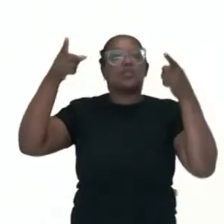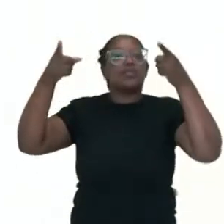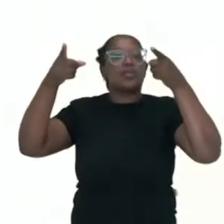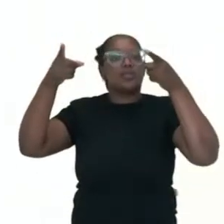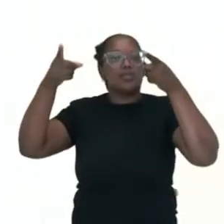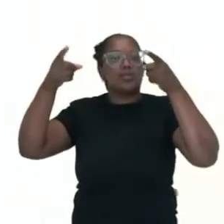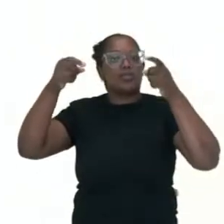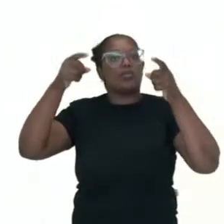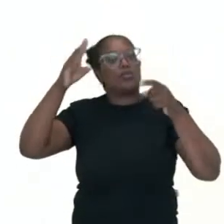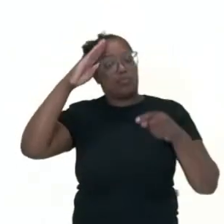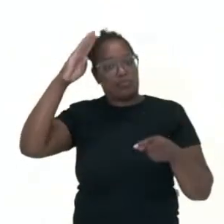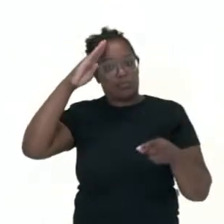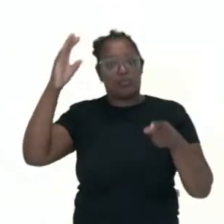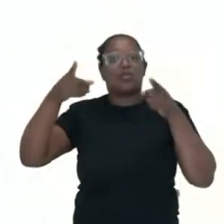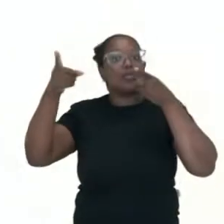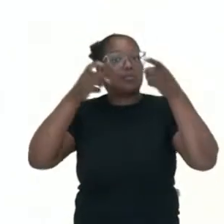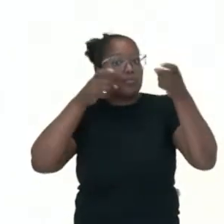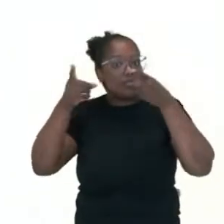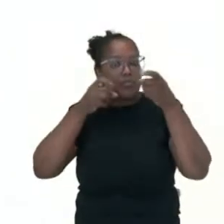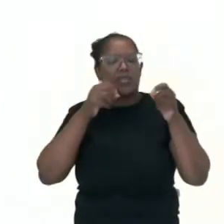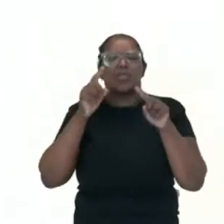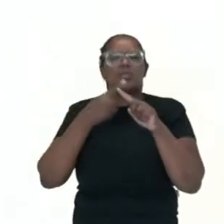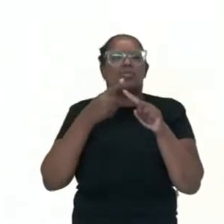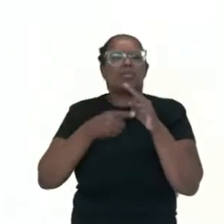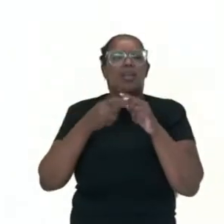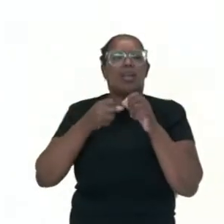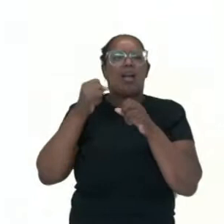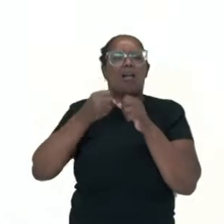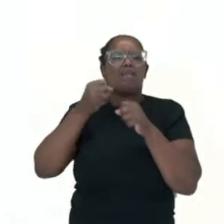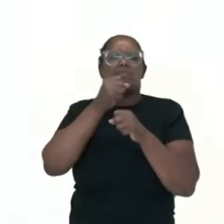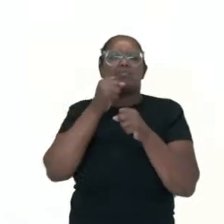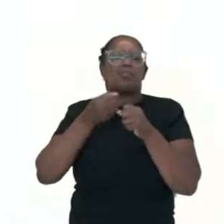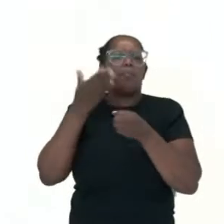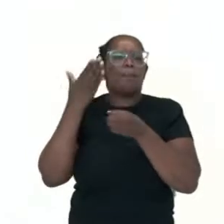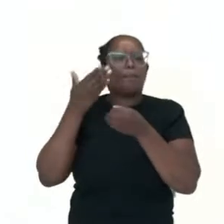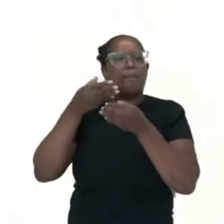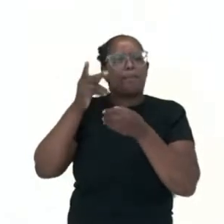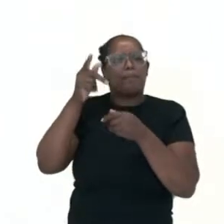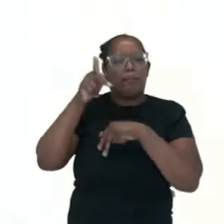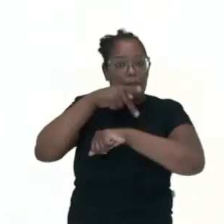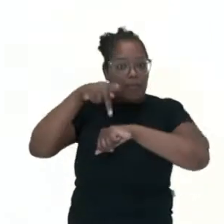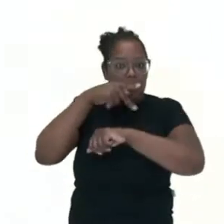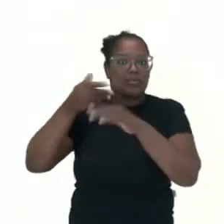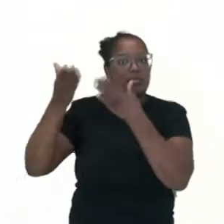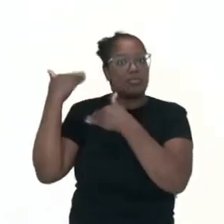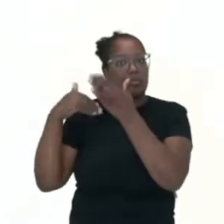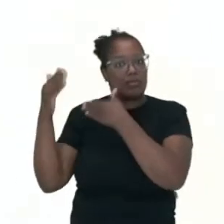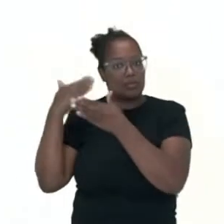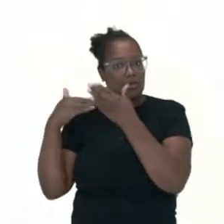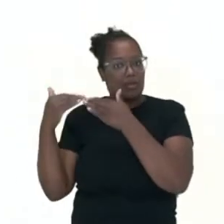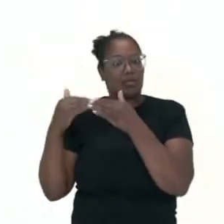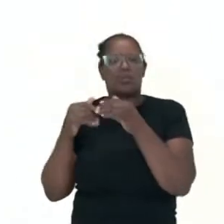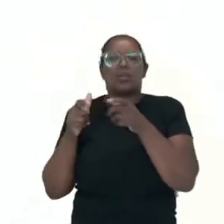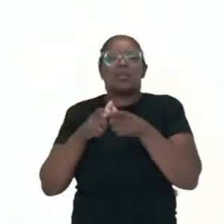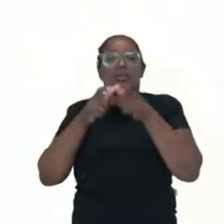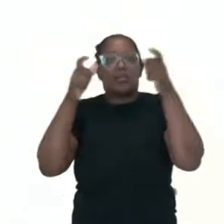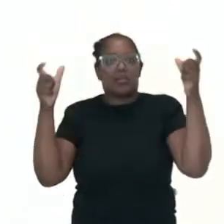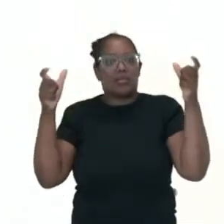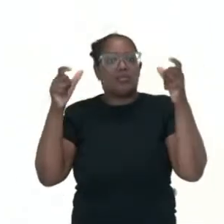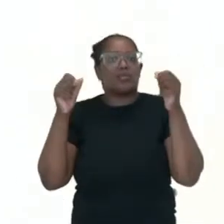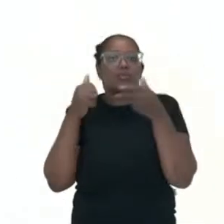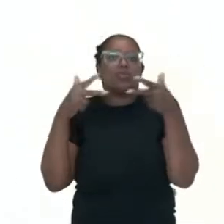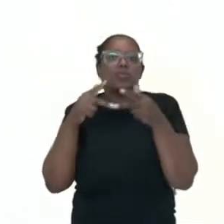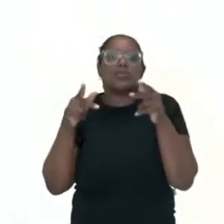evidenciando isso, a gente estabelece que antigos países detentores do poder, simbolizados aqui como as grandes potências da